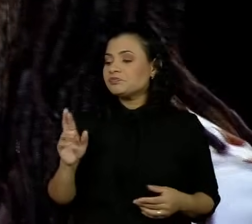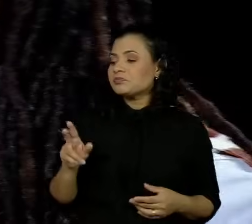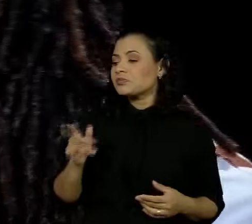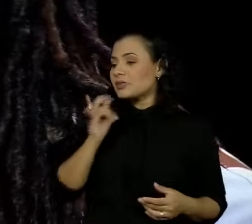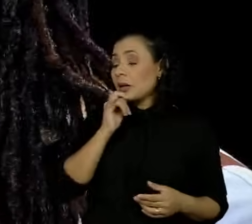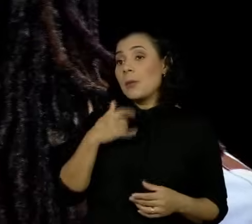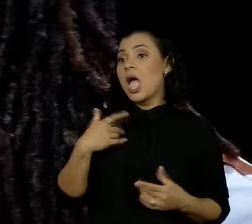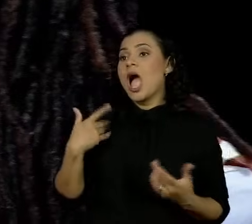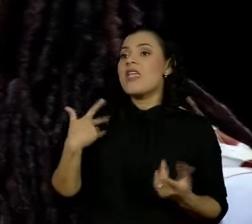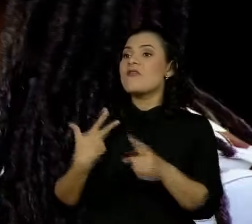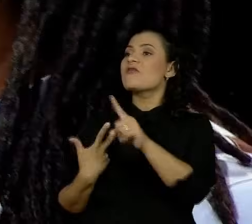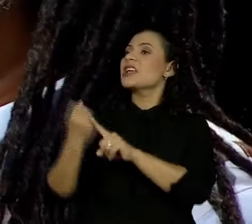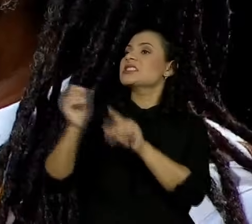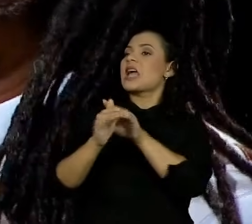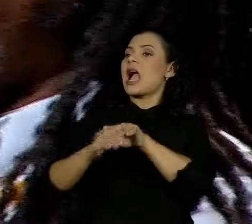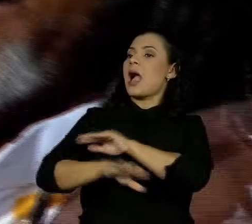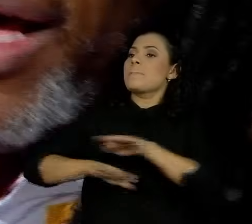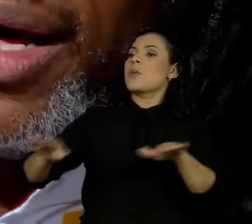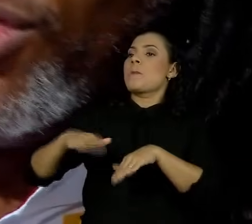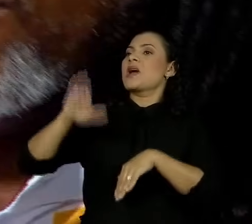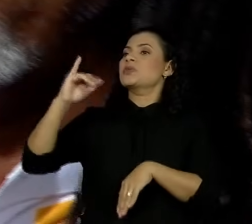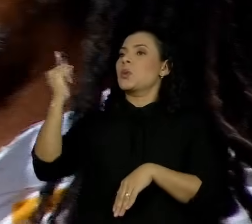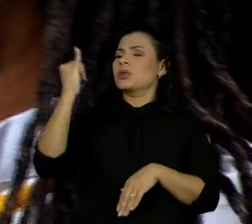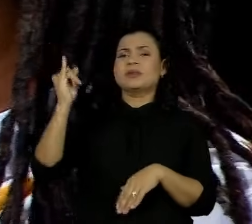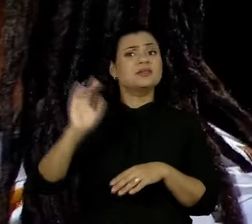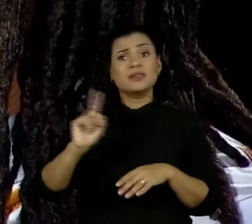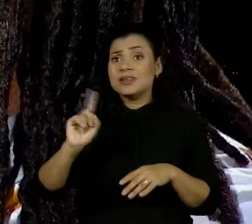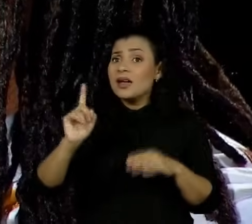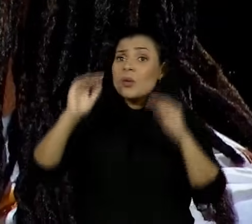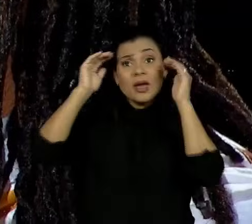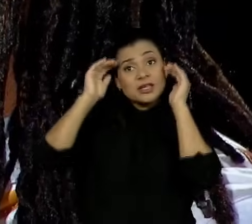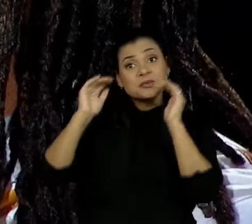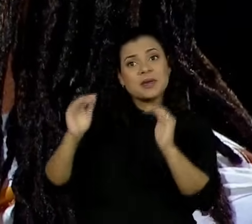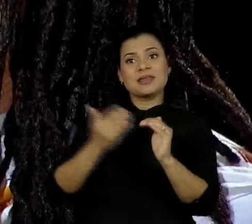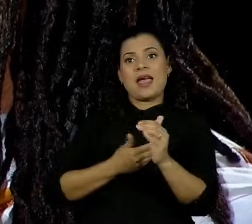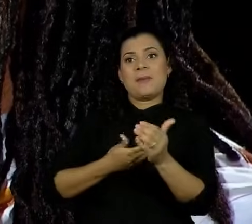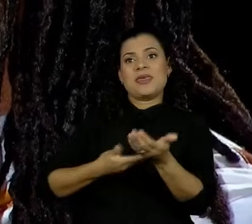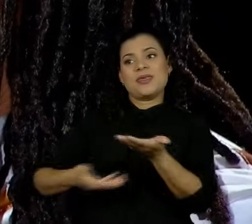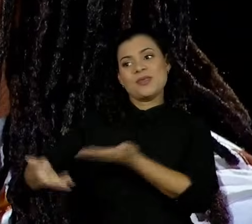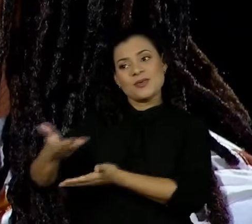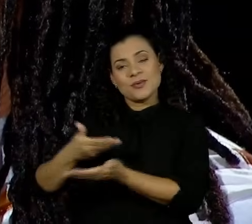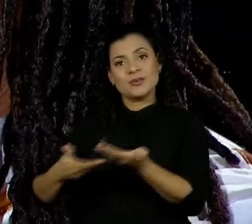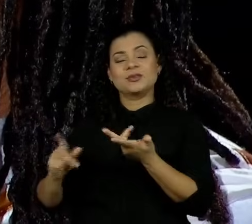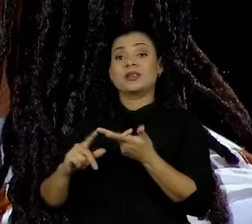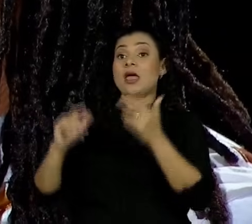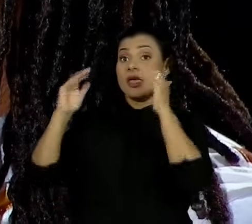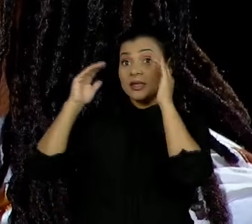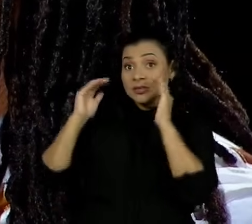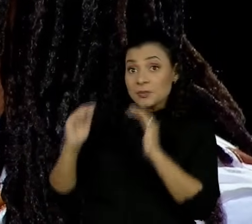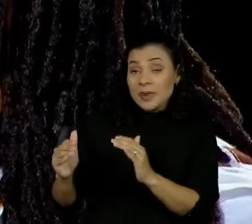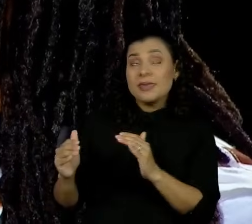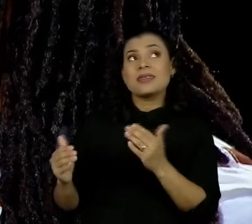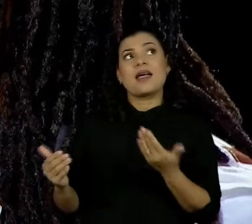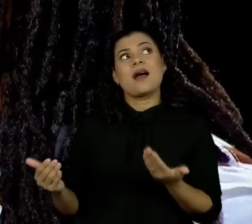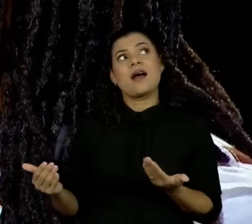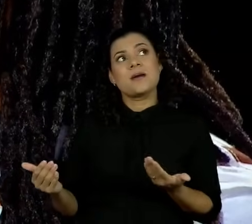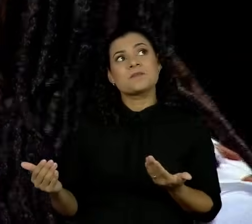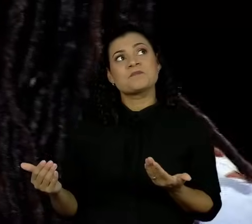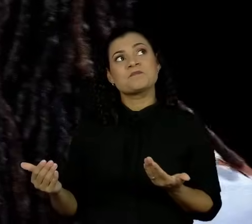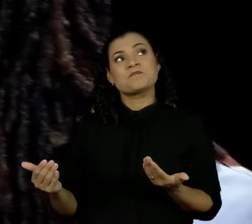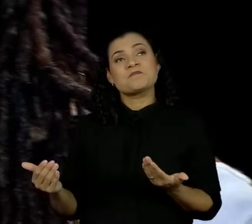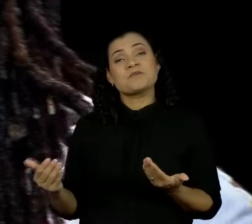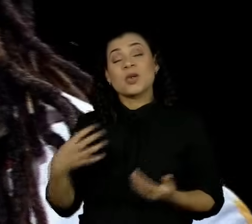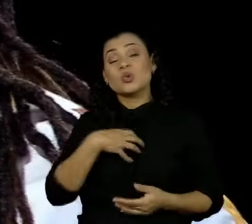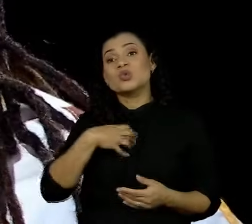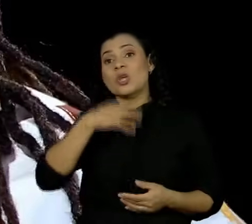ganhar o campeonato só, né? É respeitar o convívio com os colegas, é respeitar, né, uma